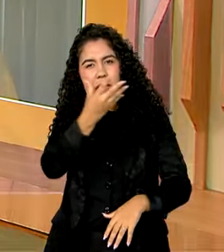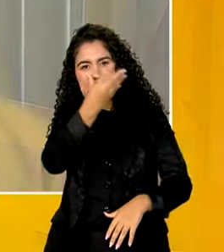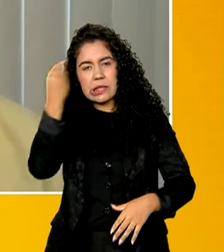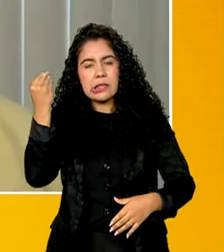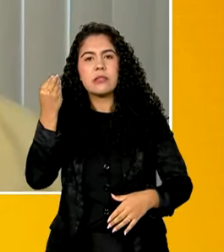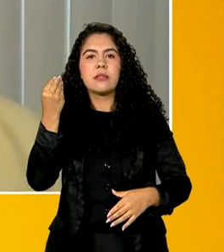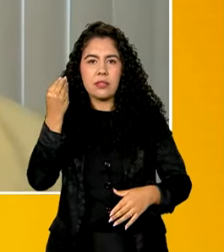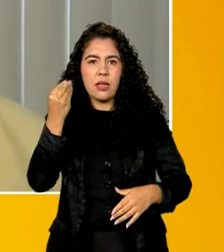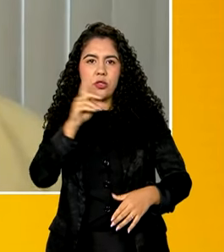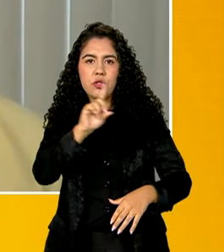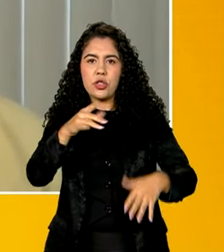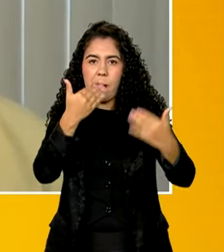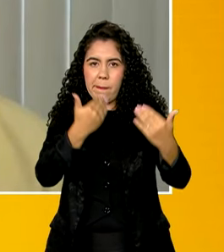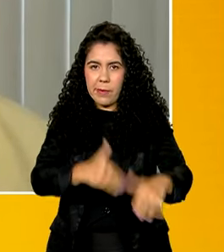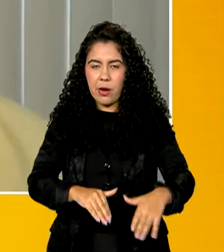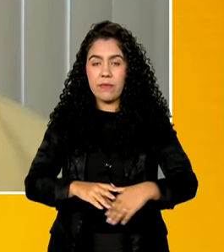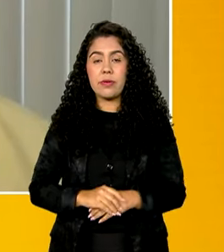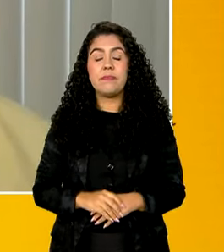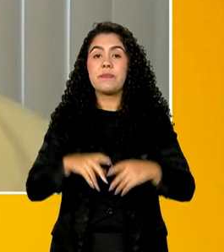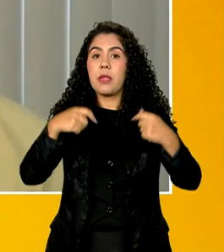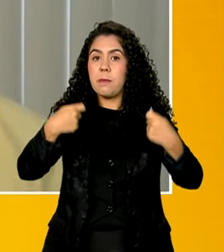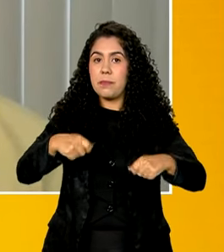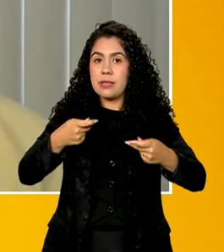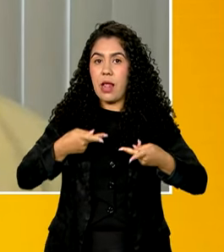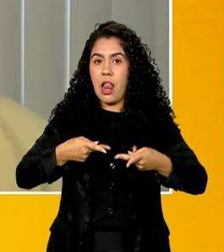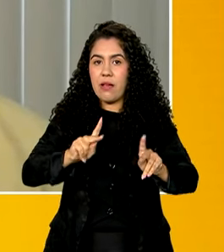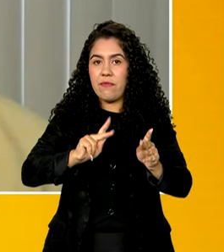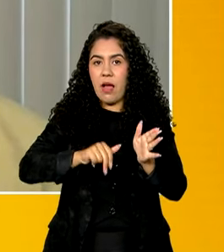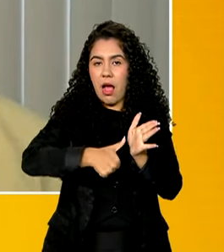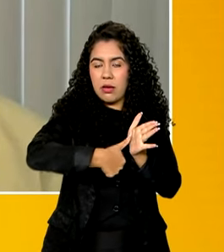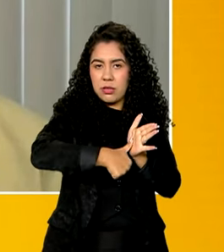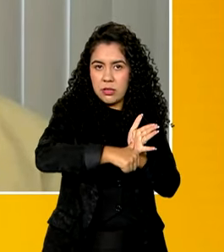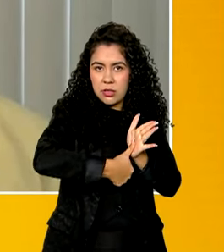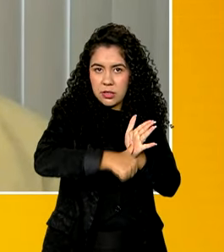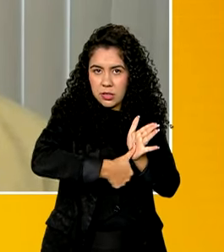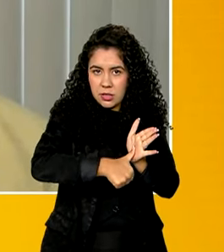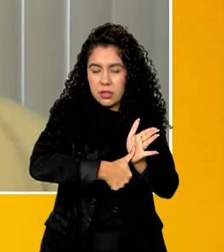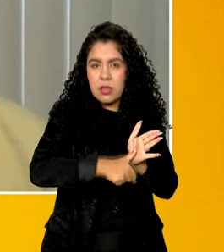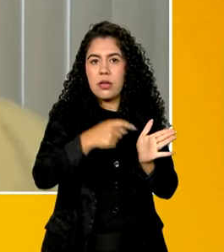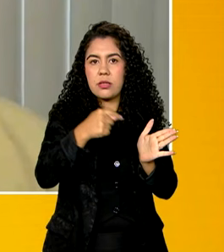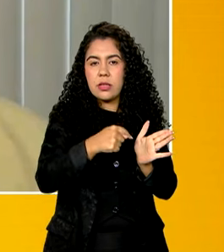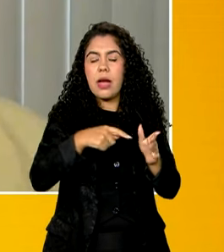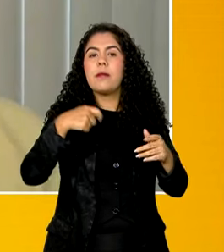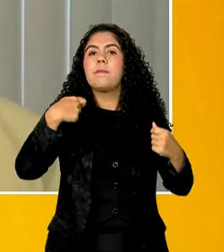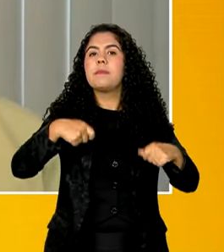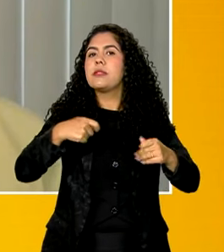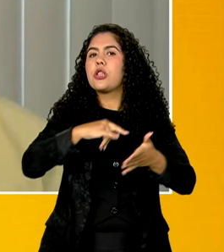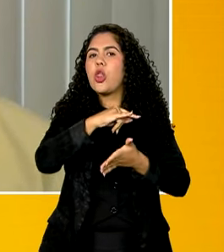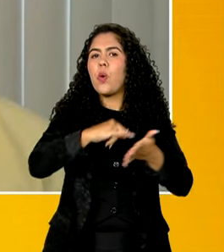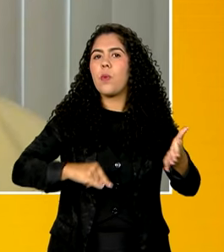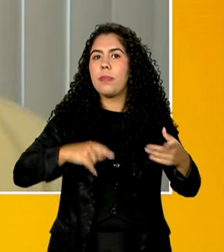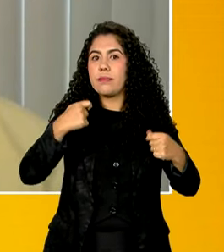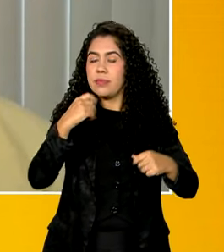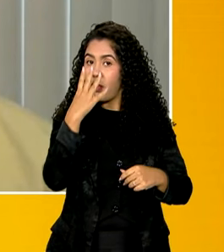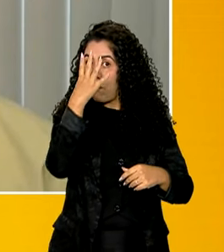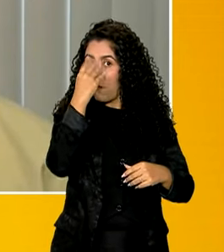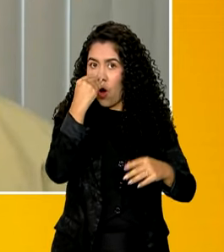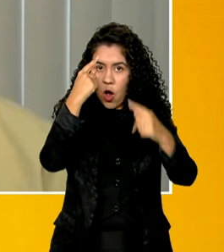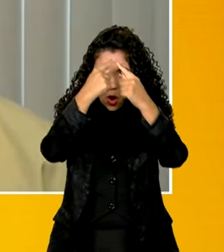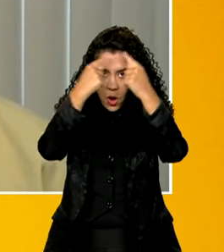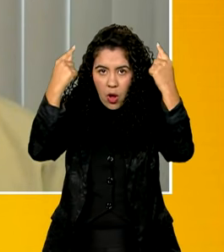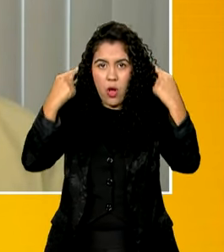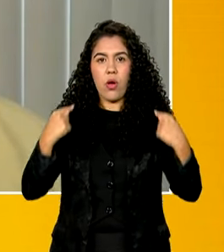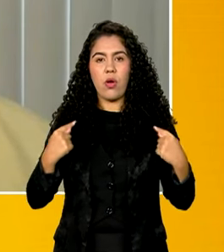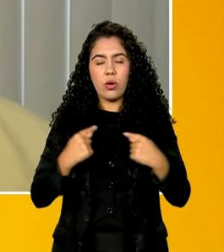Bom, é importante que ele leve o documento de identidade, que seja um documento com foto, né? Pode ser o